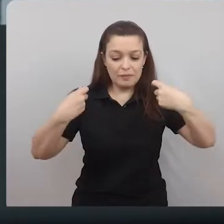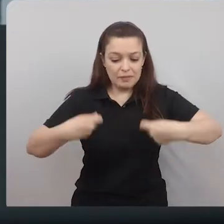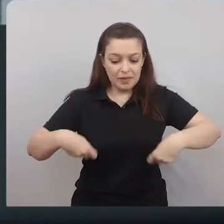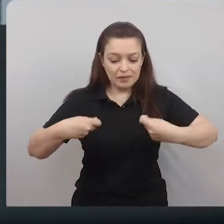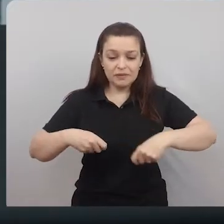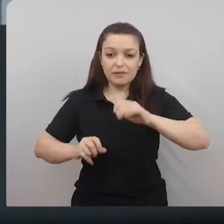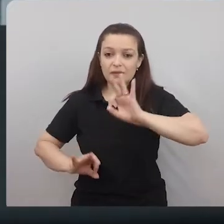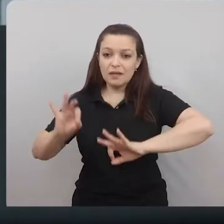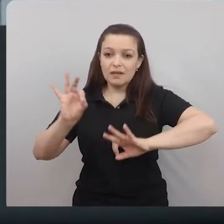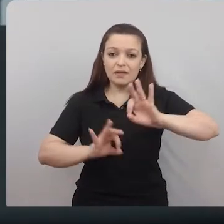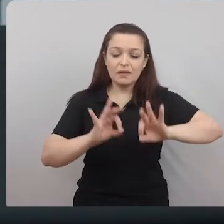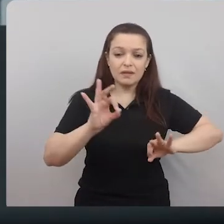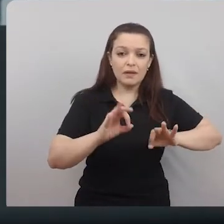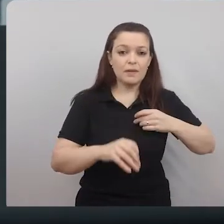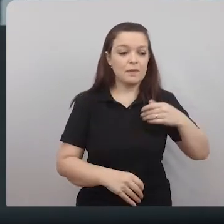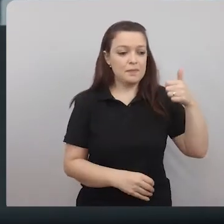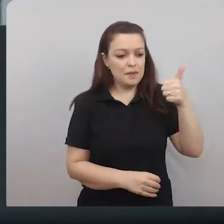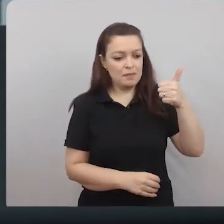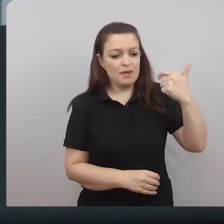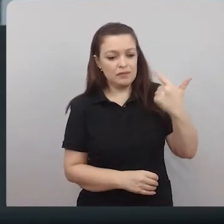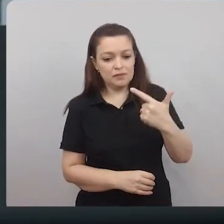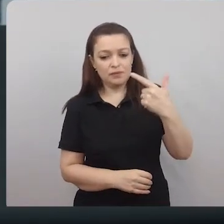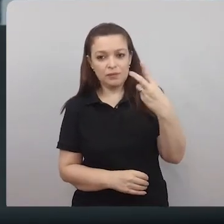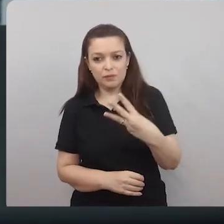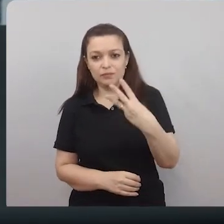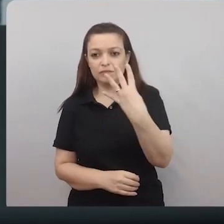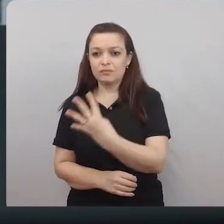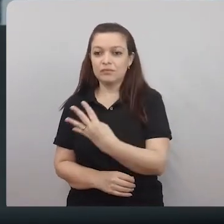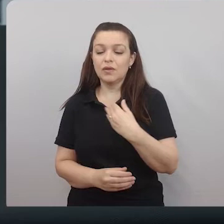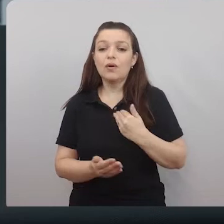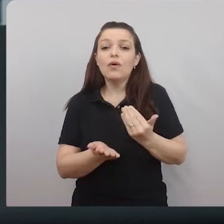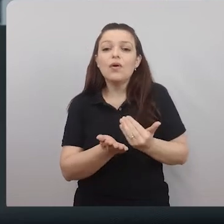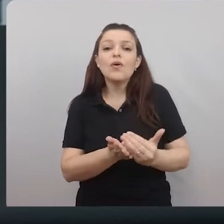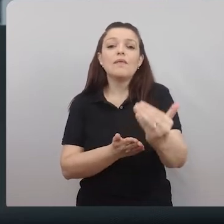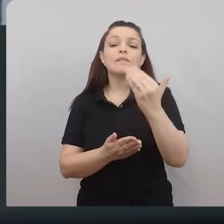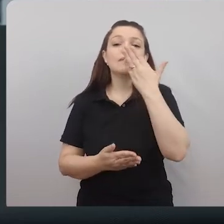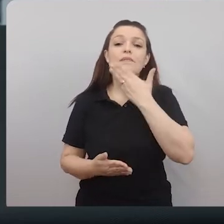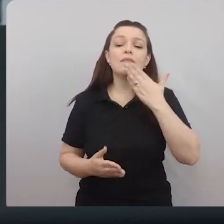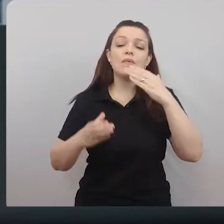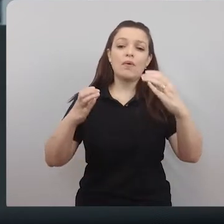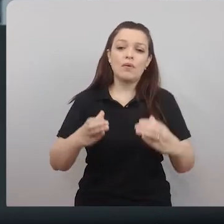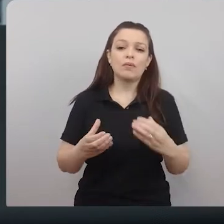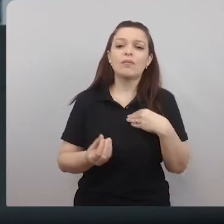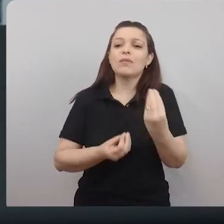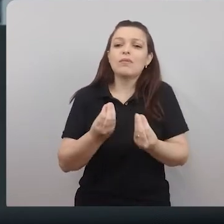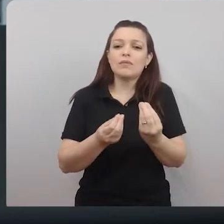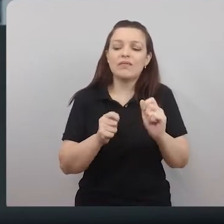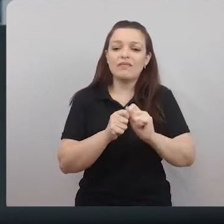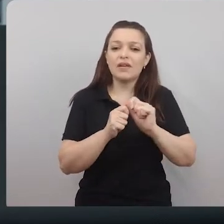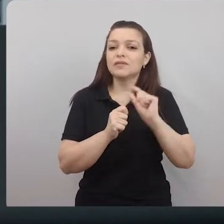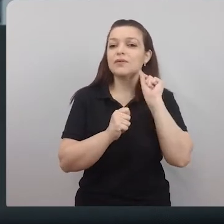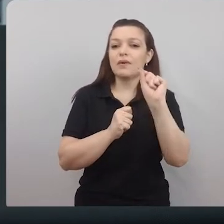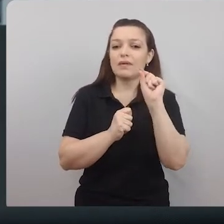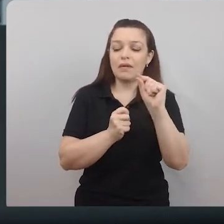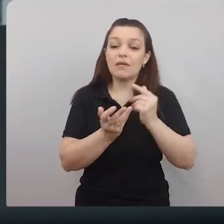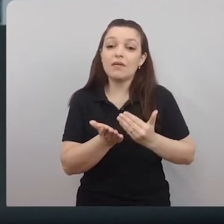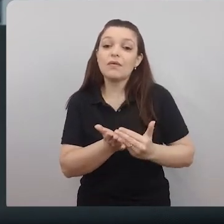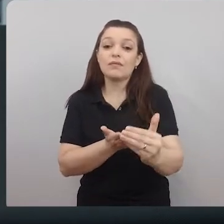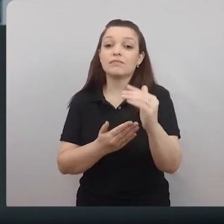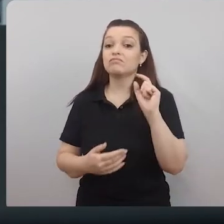essas imagens na sequência correta. Do início para